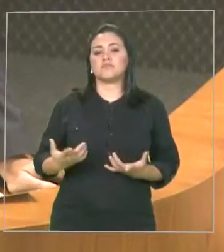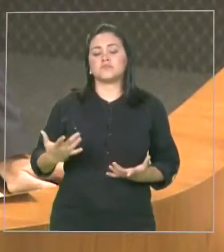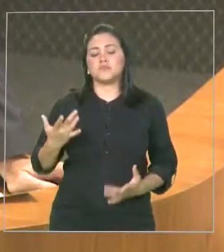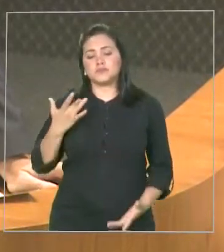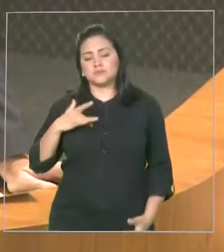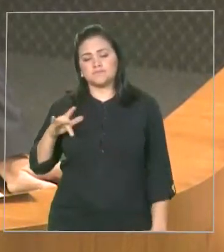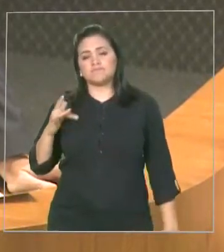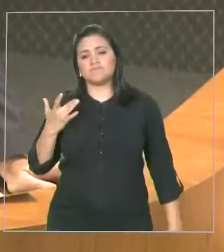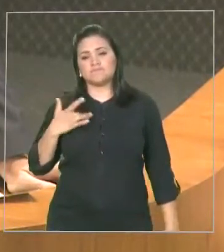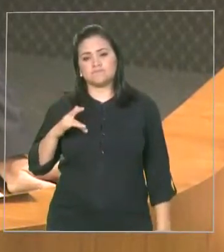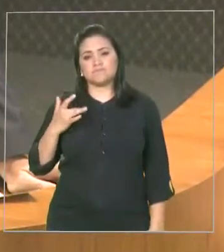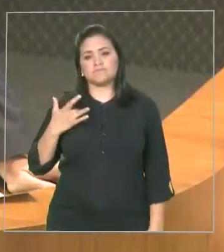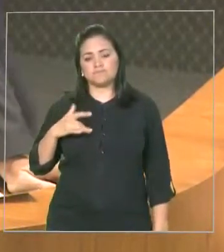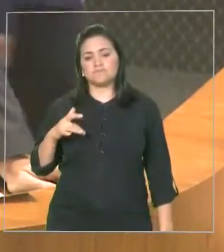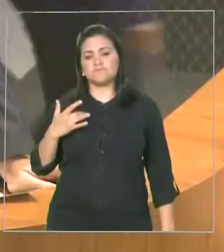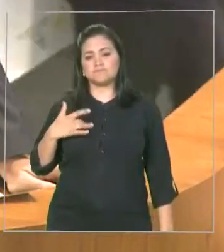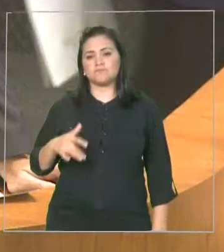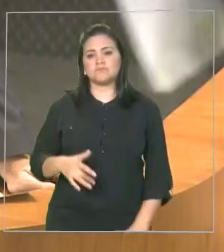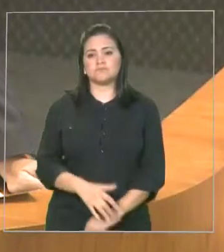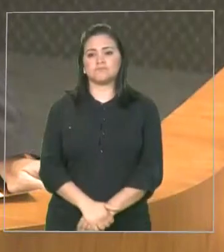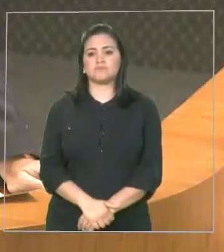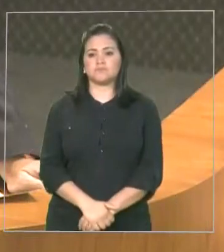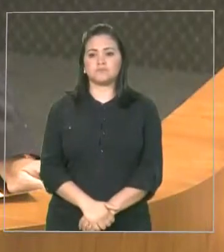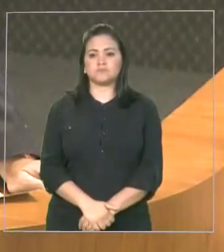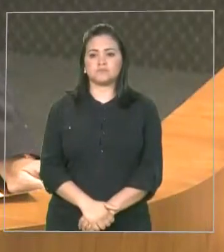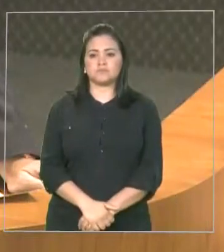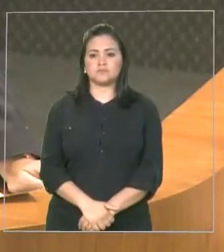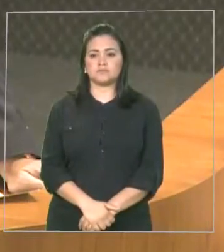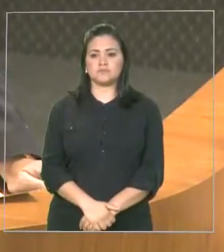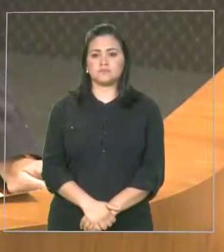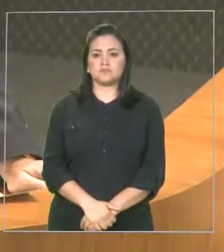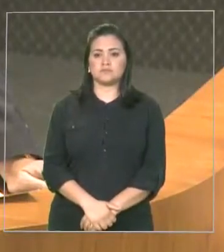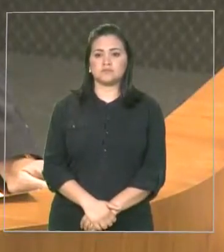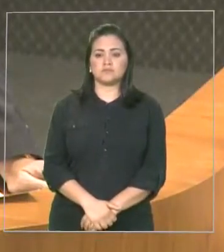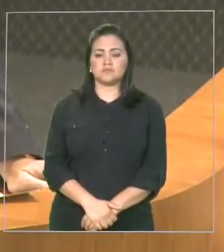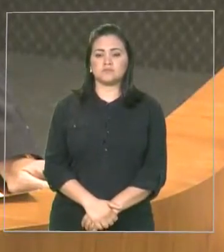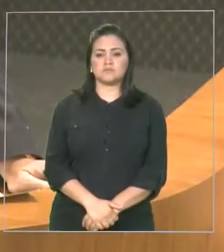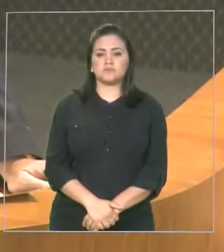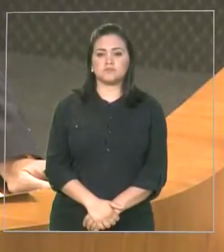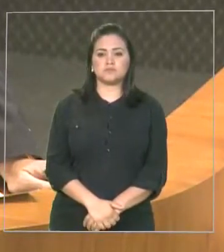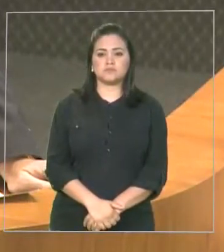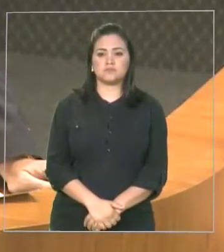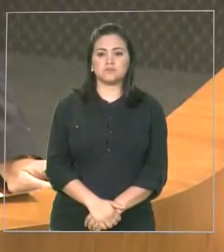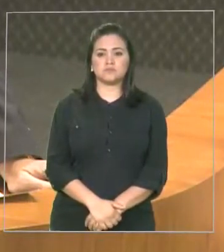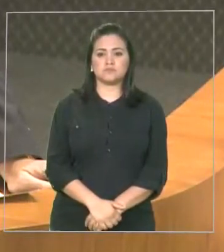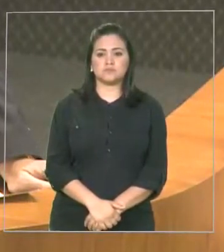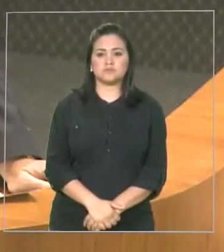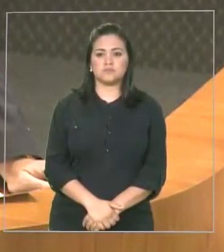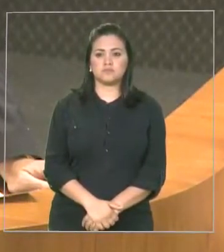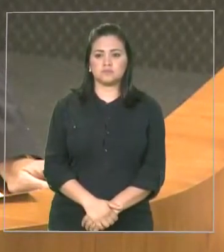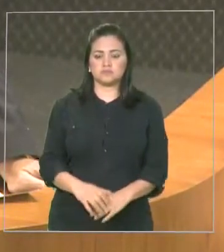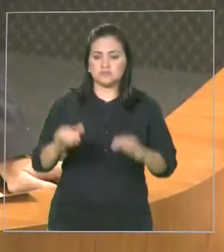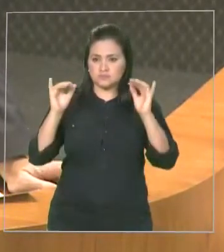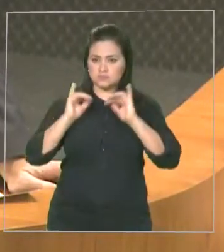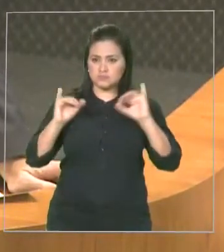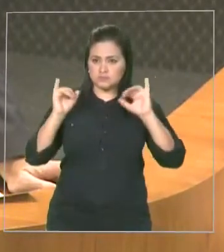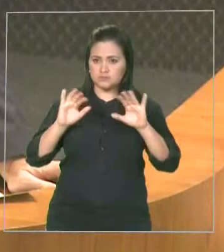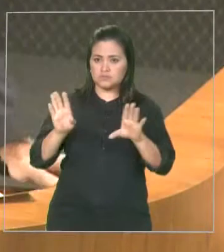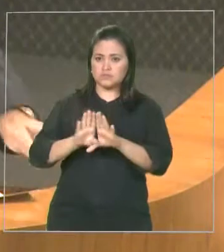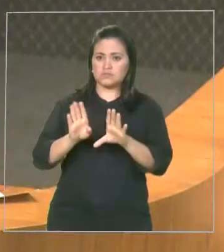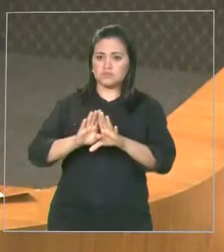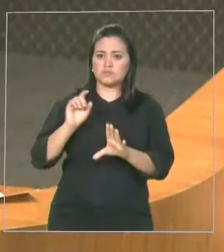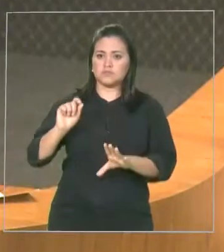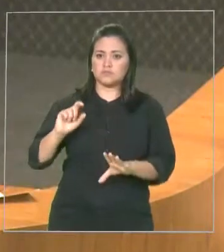infelizmente, lamentável. Lembrar também que nós, agentes públicos, estamos passíveis de